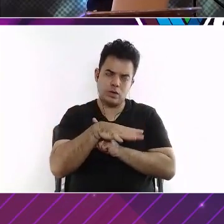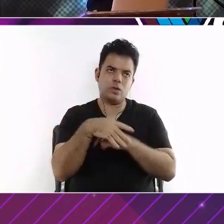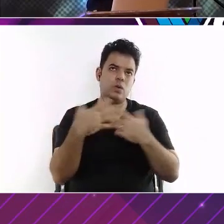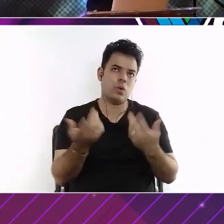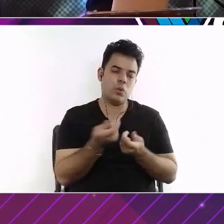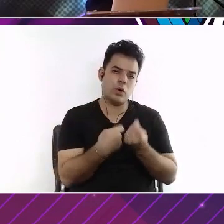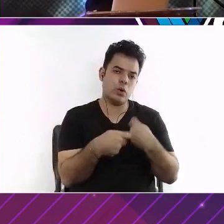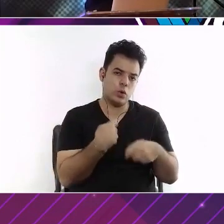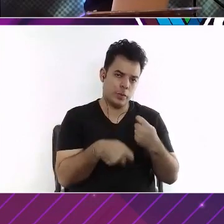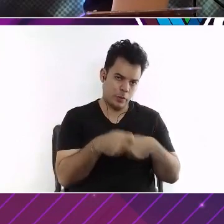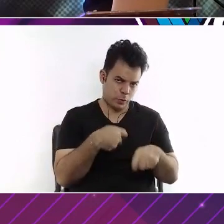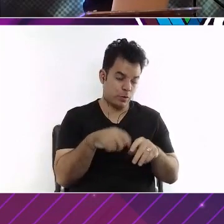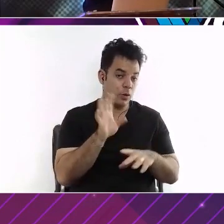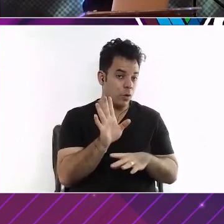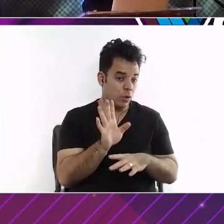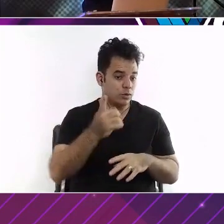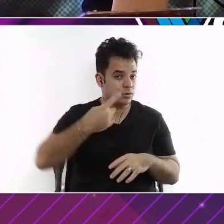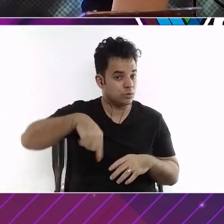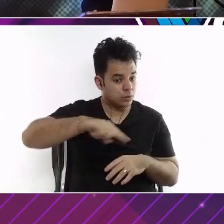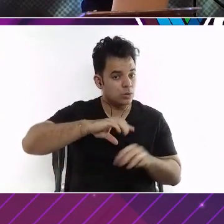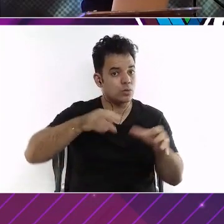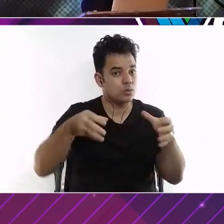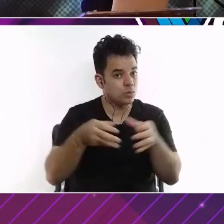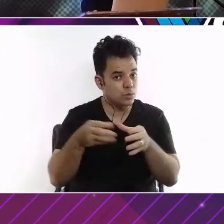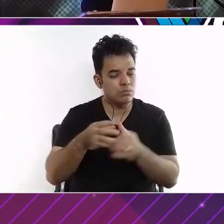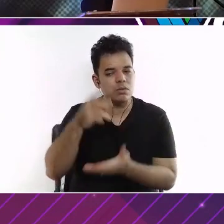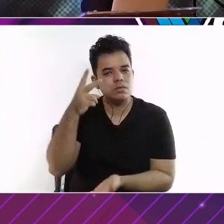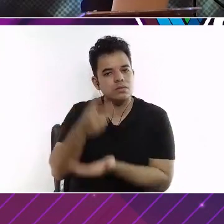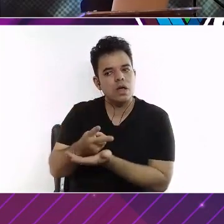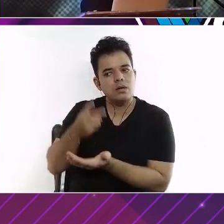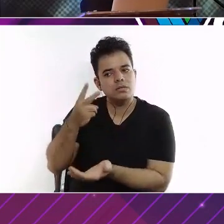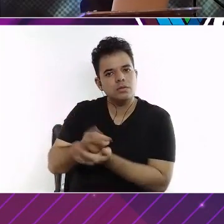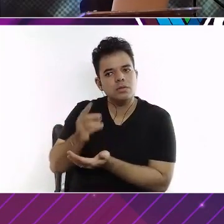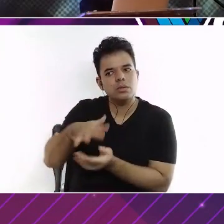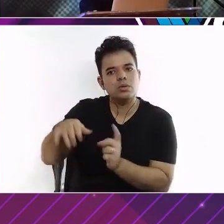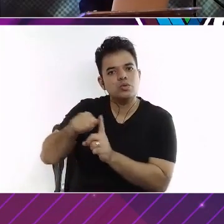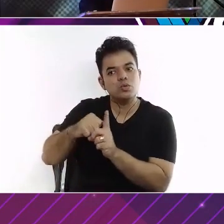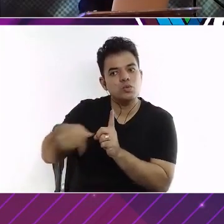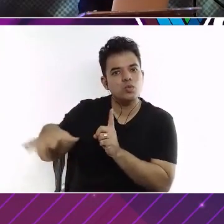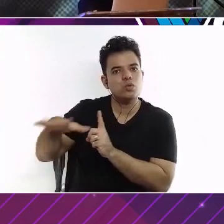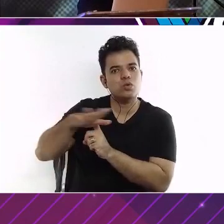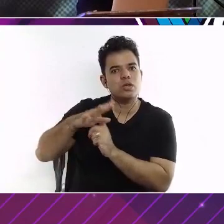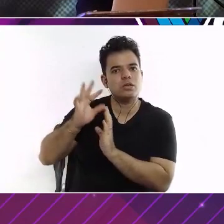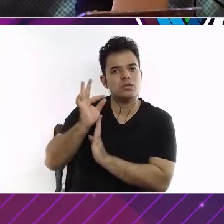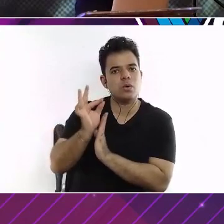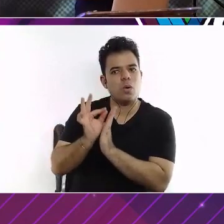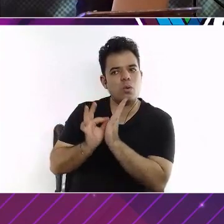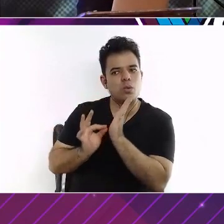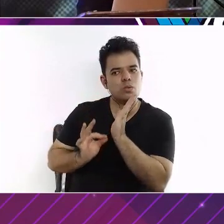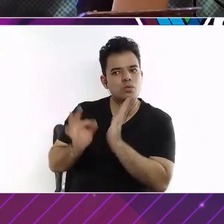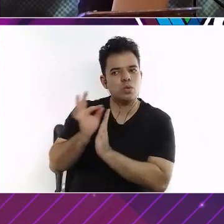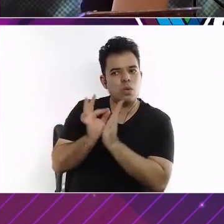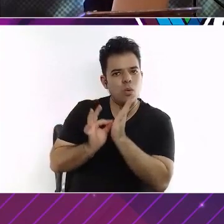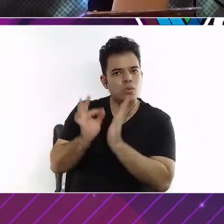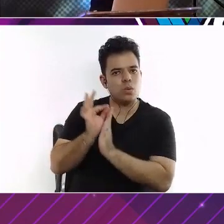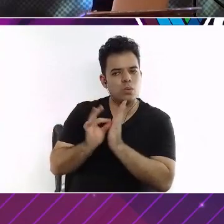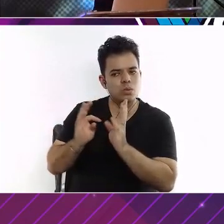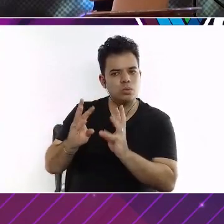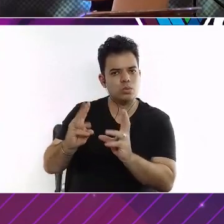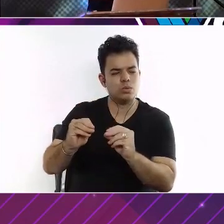econômico. A gente vem escrevendo a sociedade inteira em código ao nosso redor. Toda